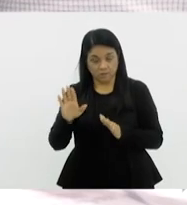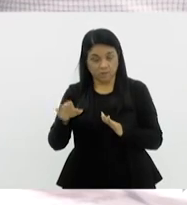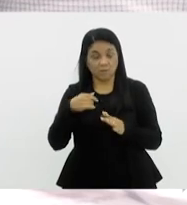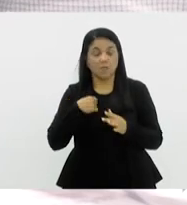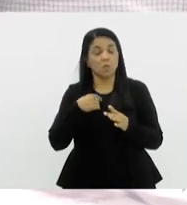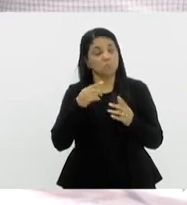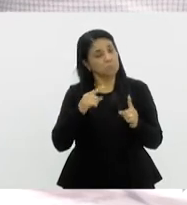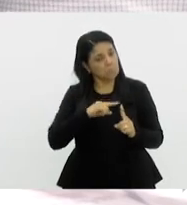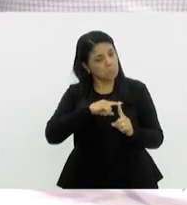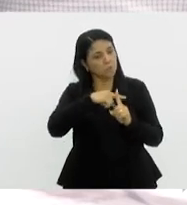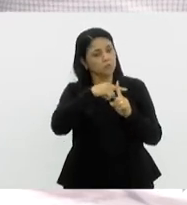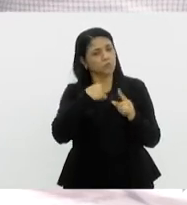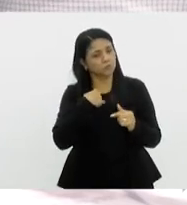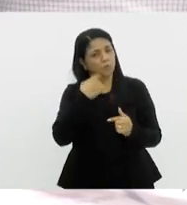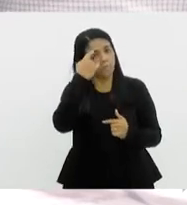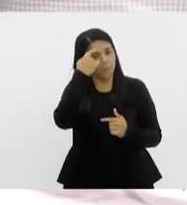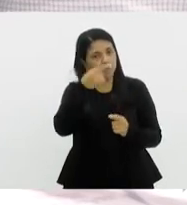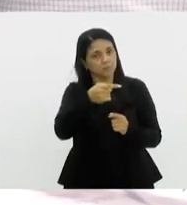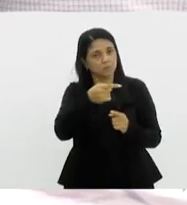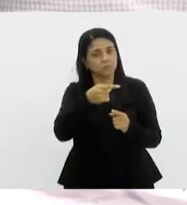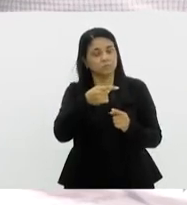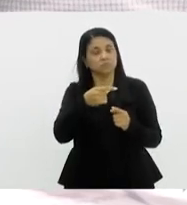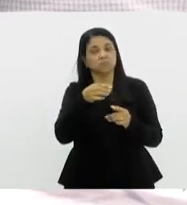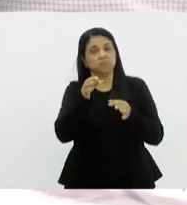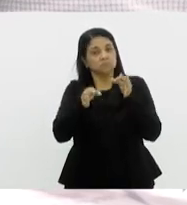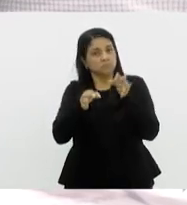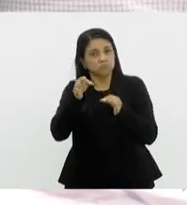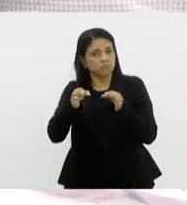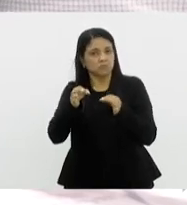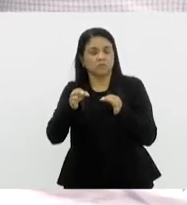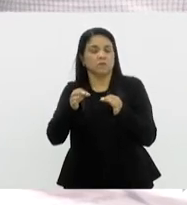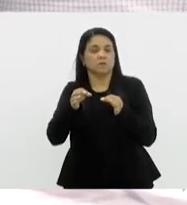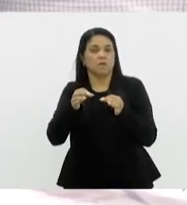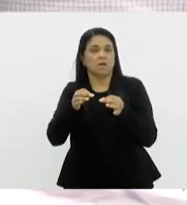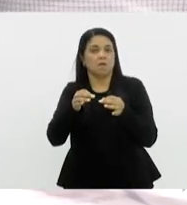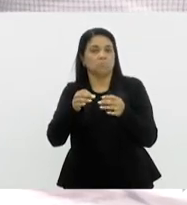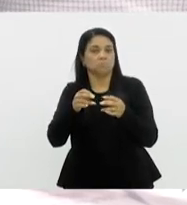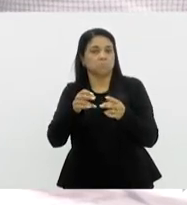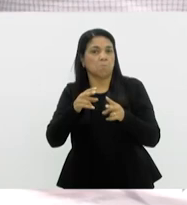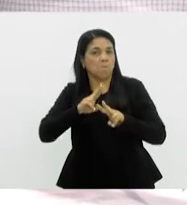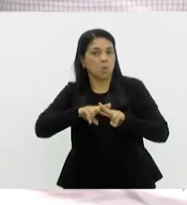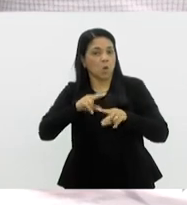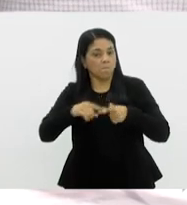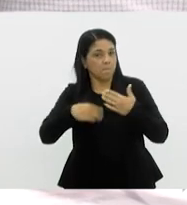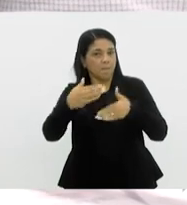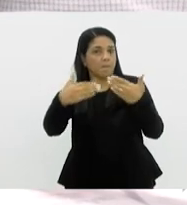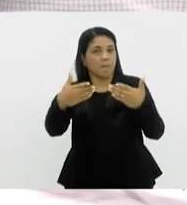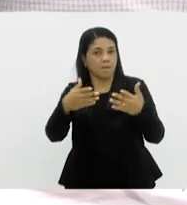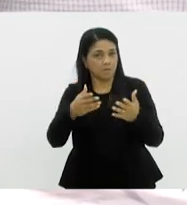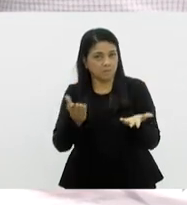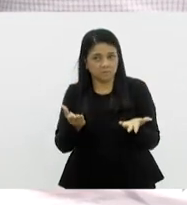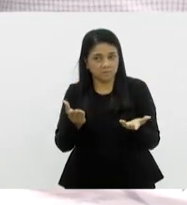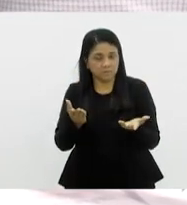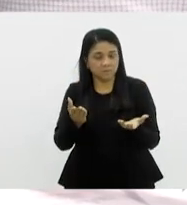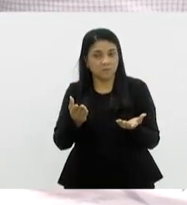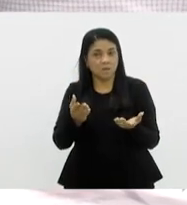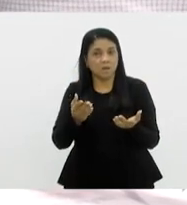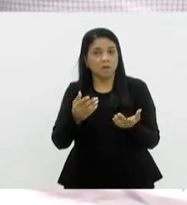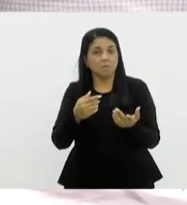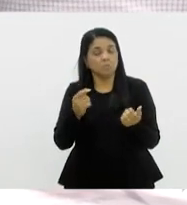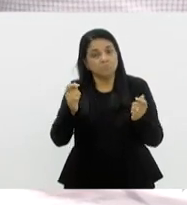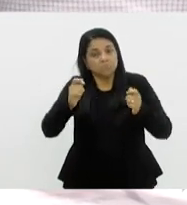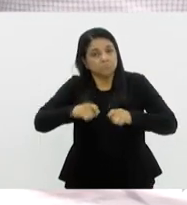juízes não vão dar progressão pela incapacidade de